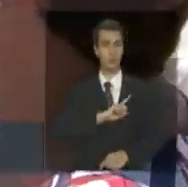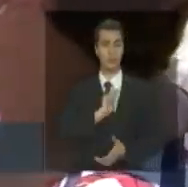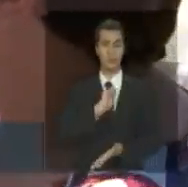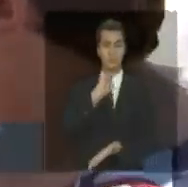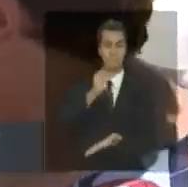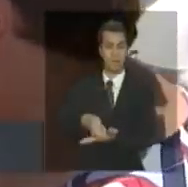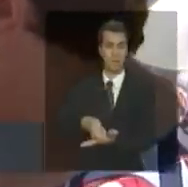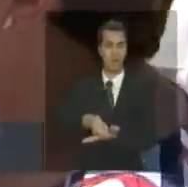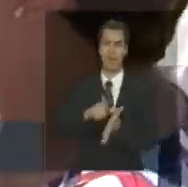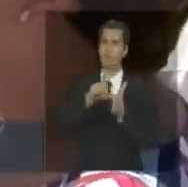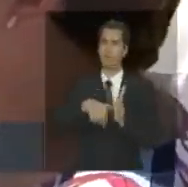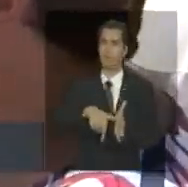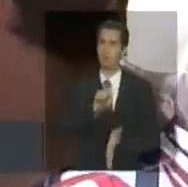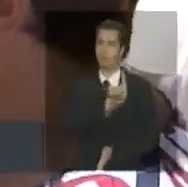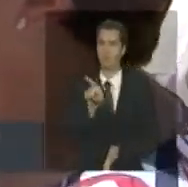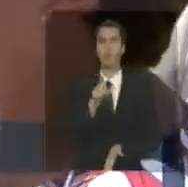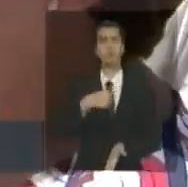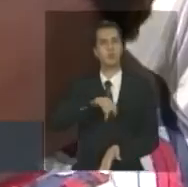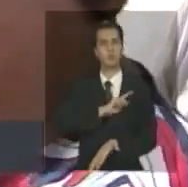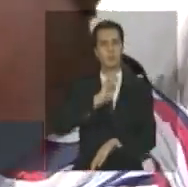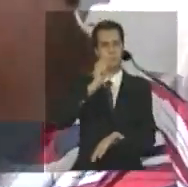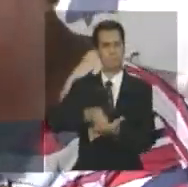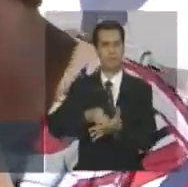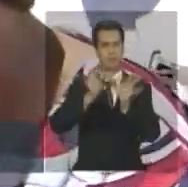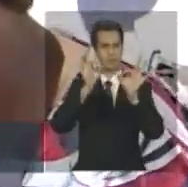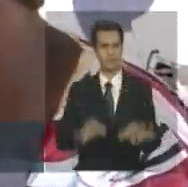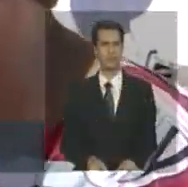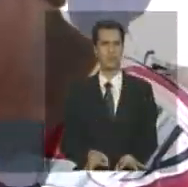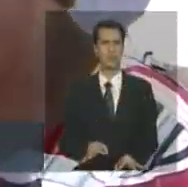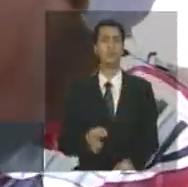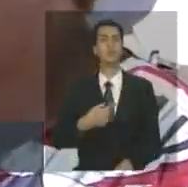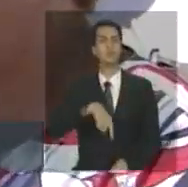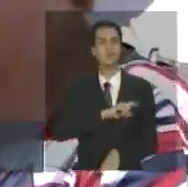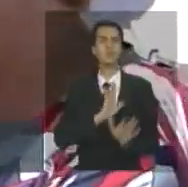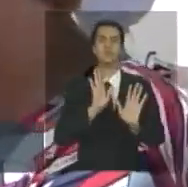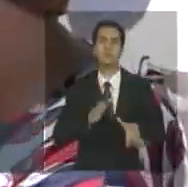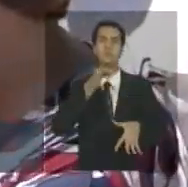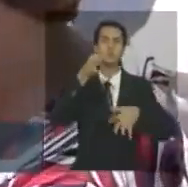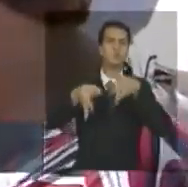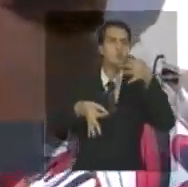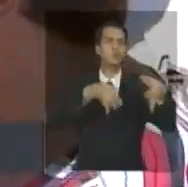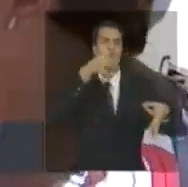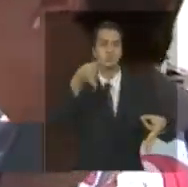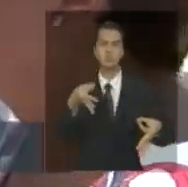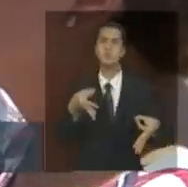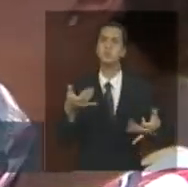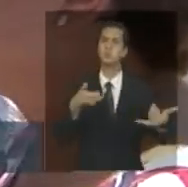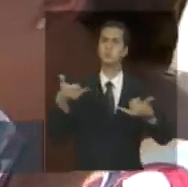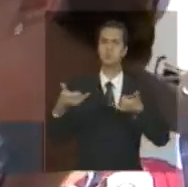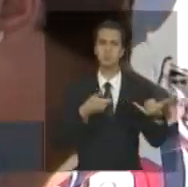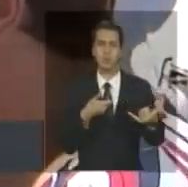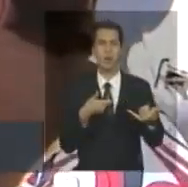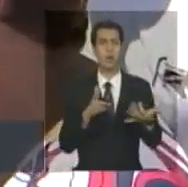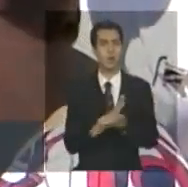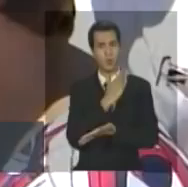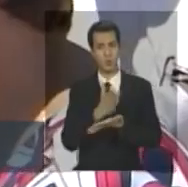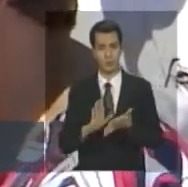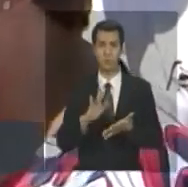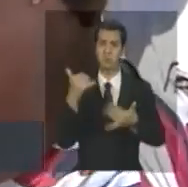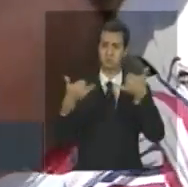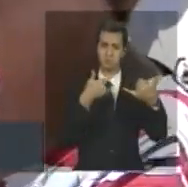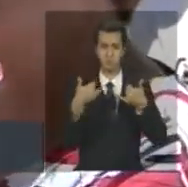pagamento, nós sempre pagamos, nós escutamos os pleitos. Aqueles que nós consideramos que eram